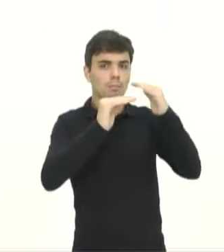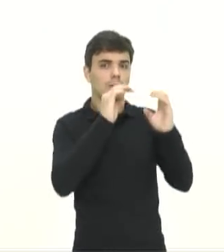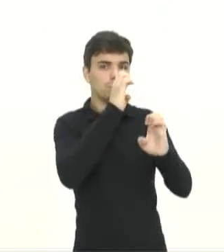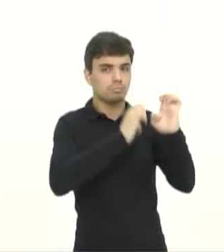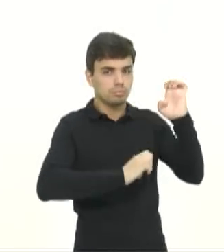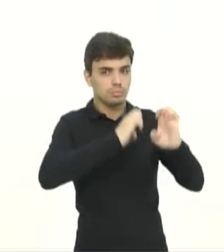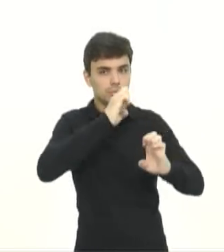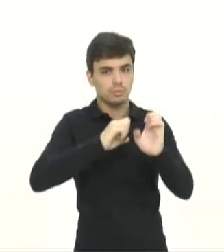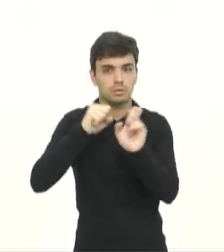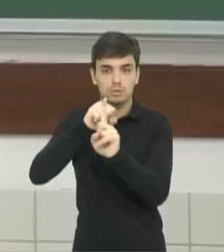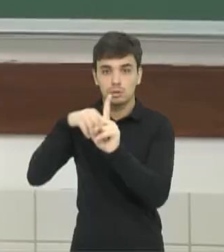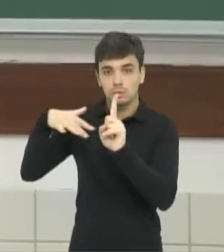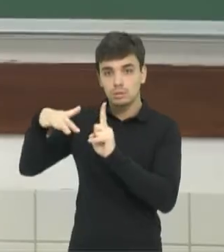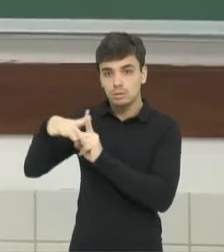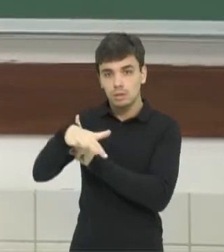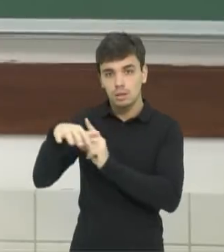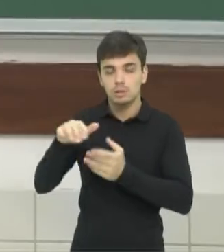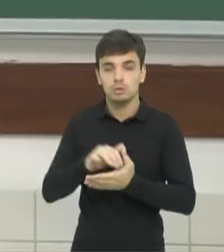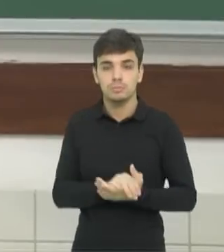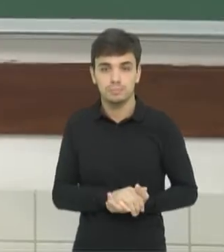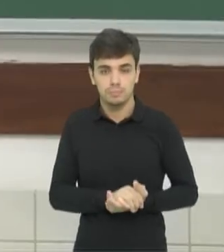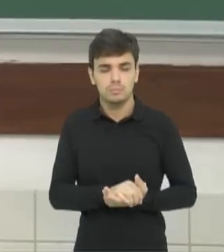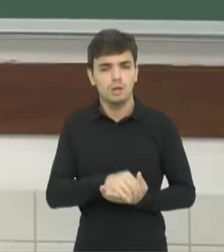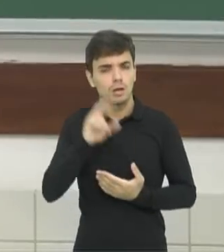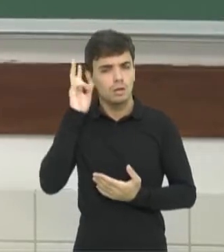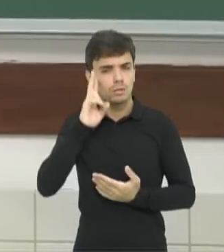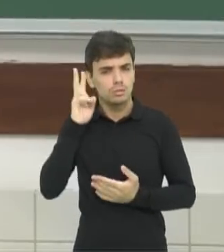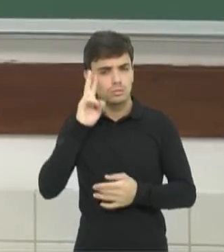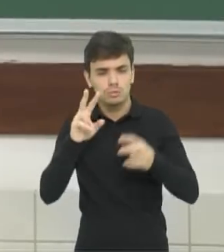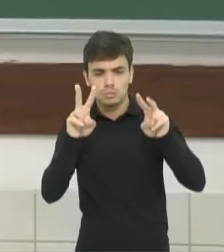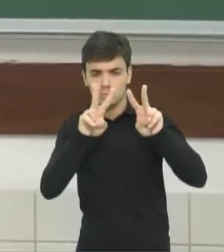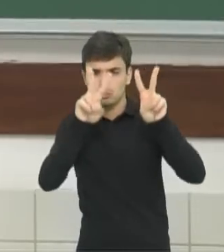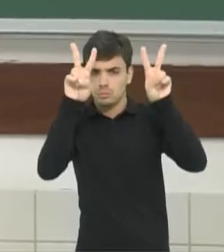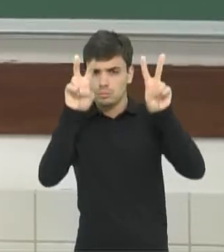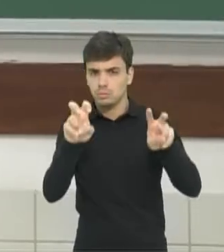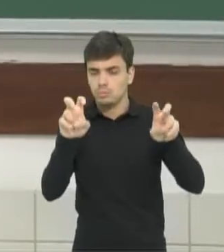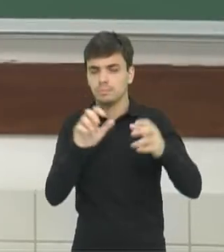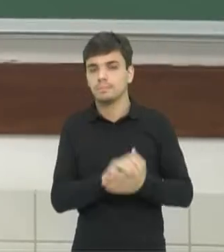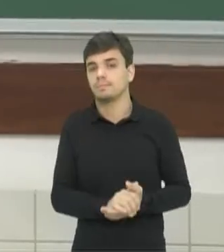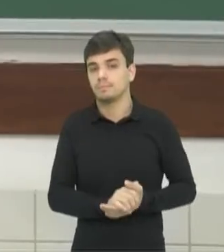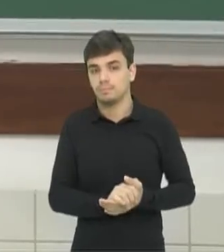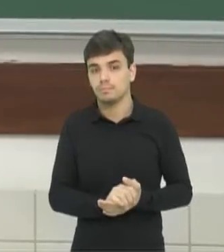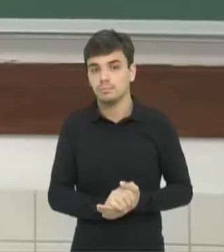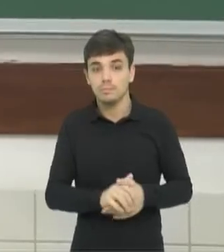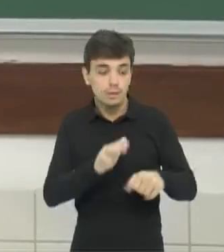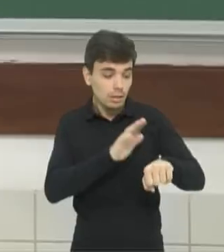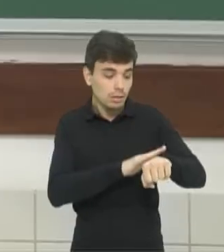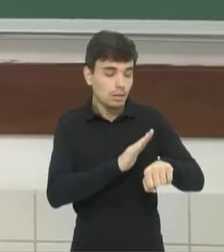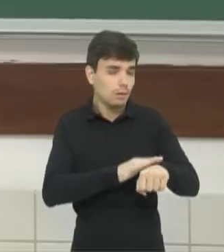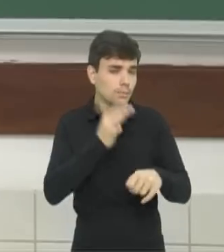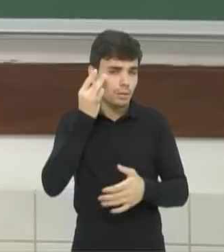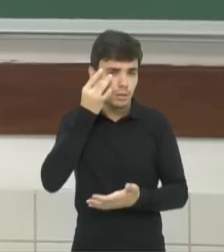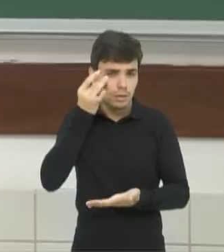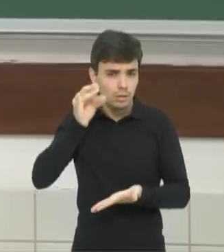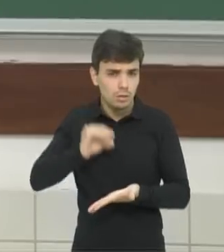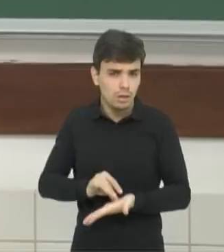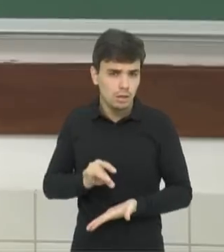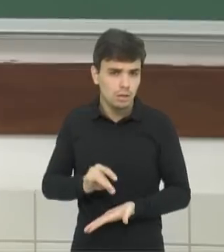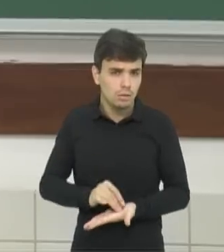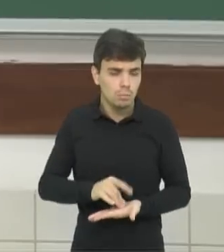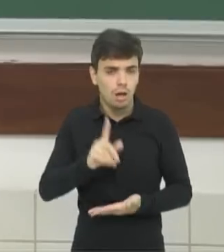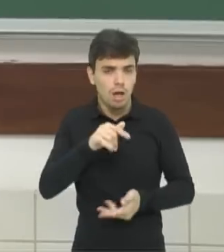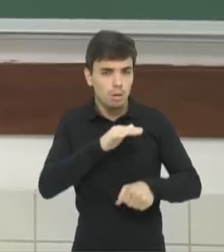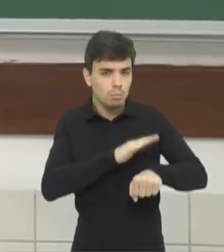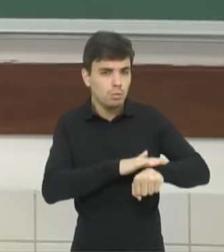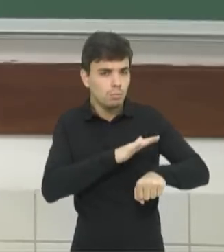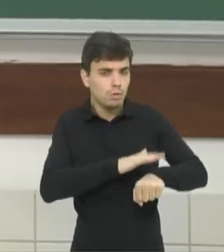das sociedades. Falando em história aqui, gente, esse período do realismo era o momento em que estava saindo ali,